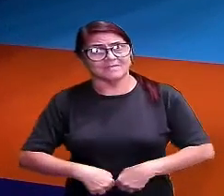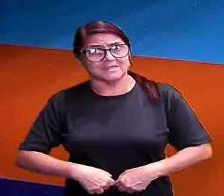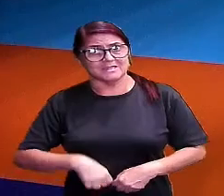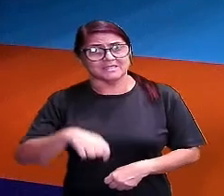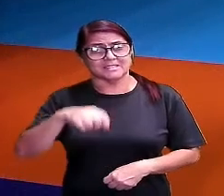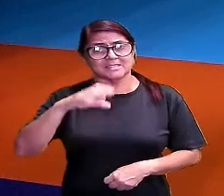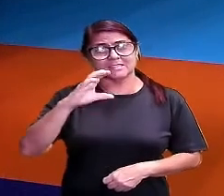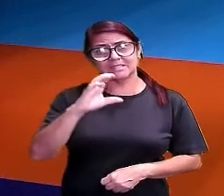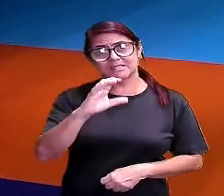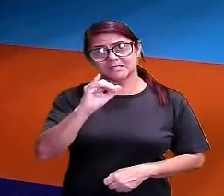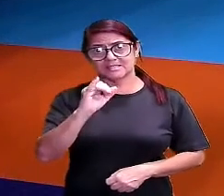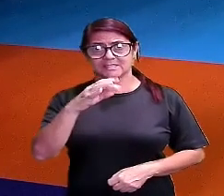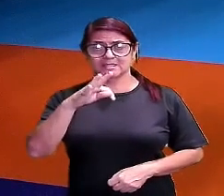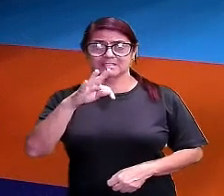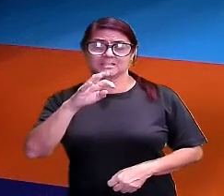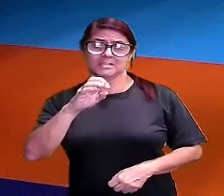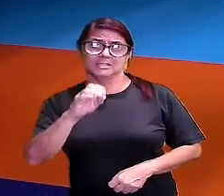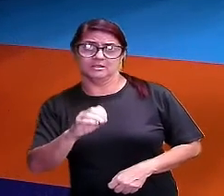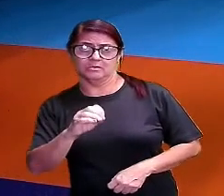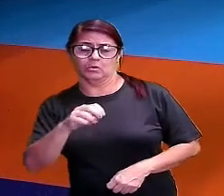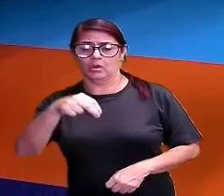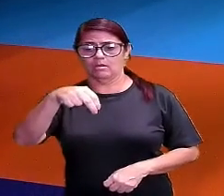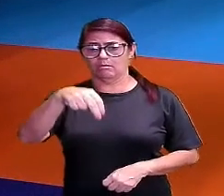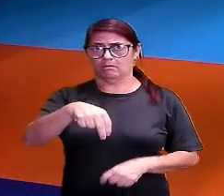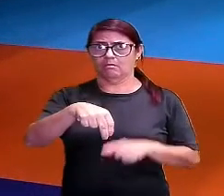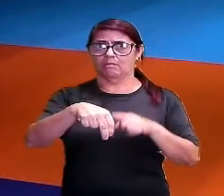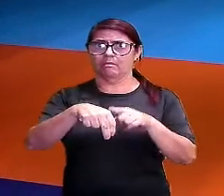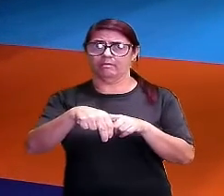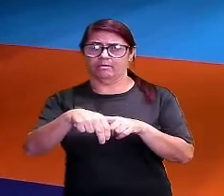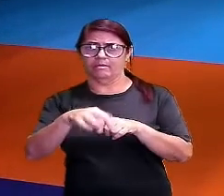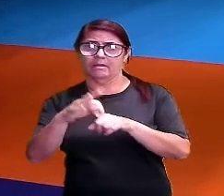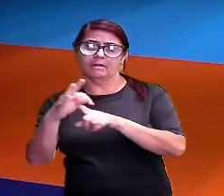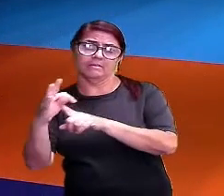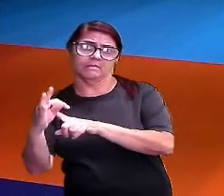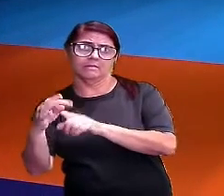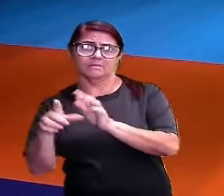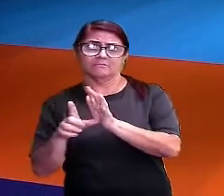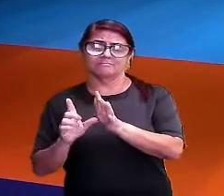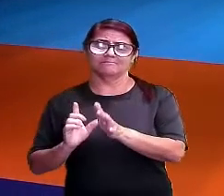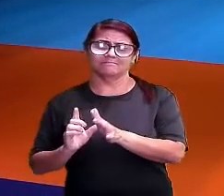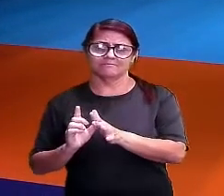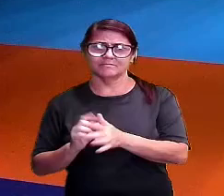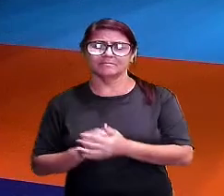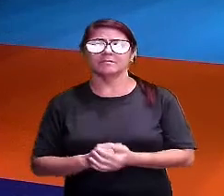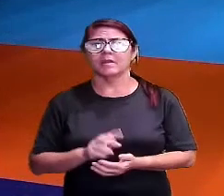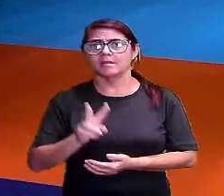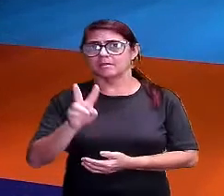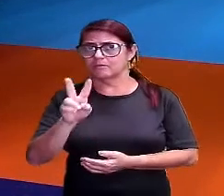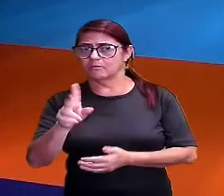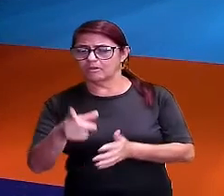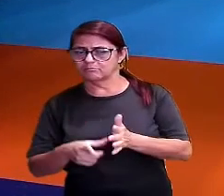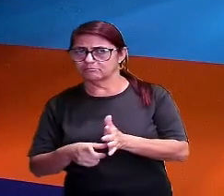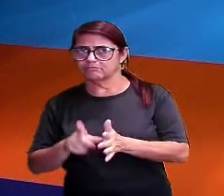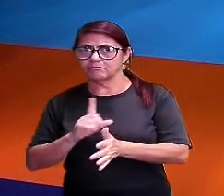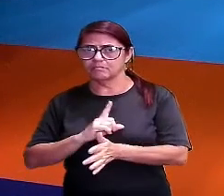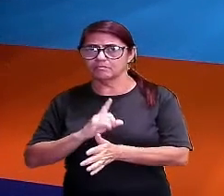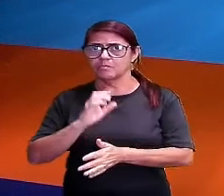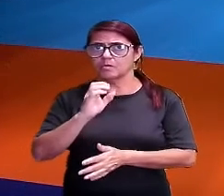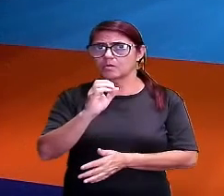da palavra envelope, após esse N eu tenho a letrinha V. E no caso da palavra